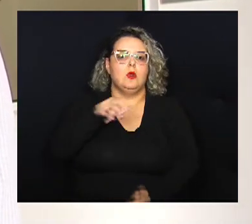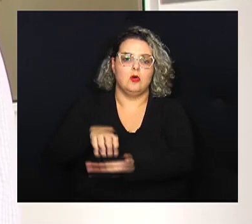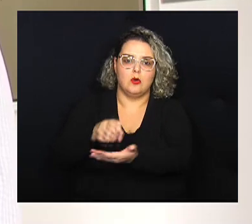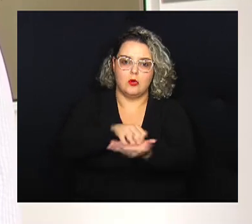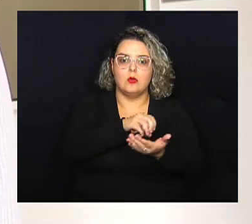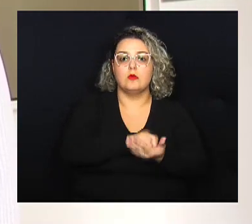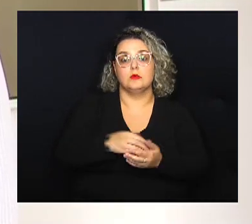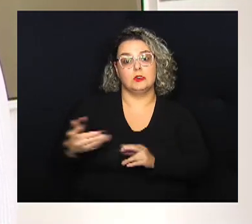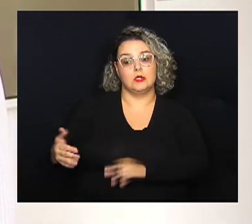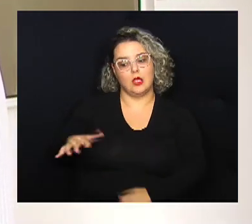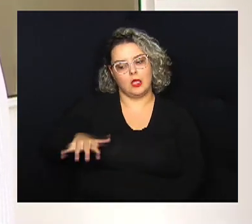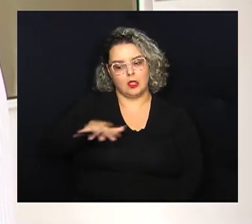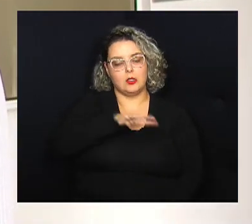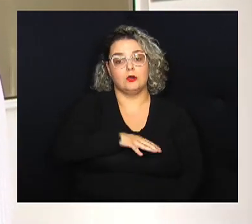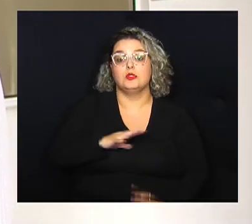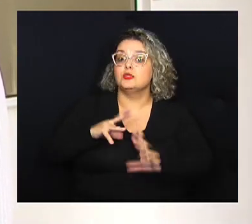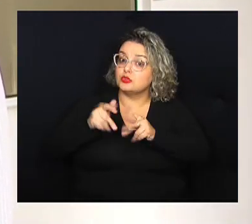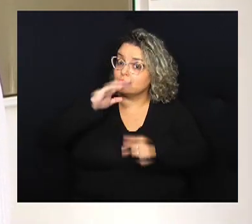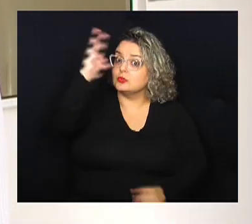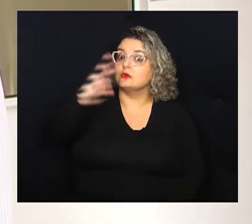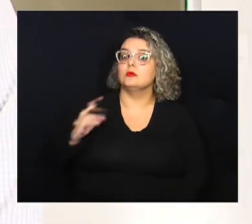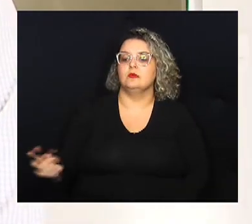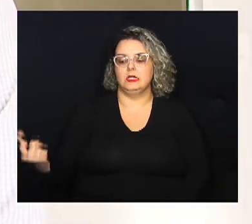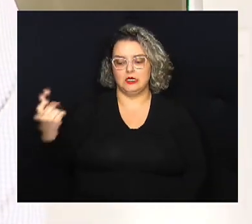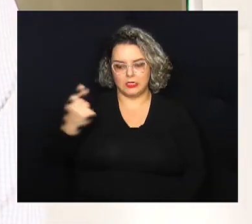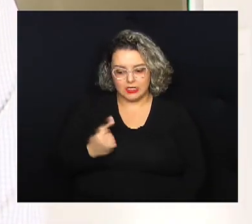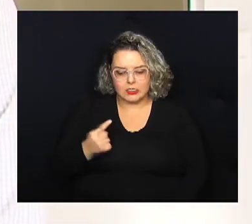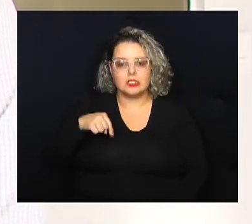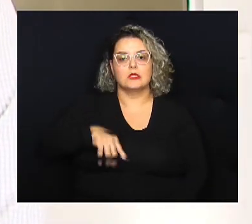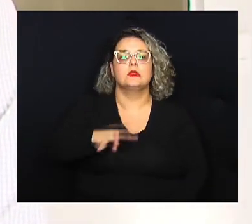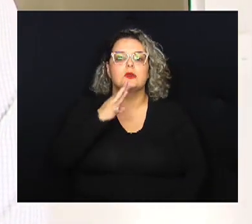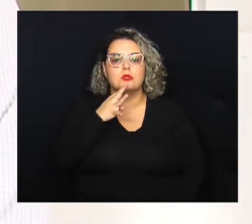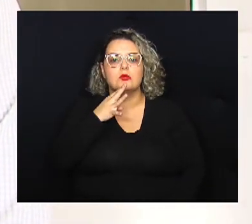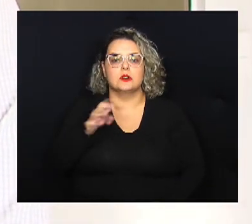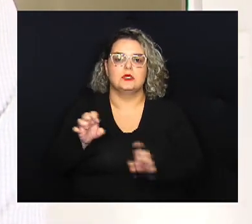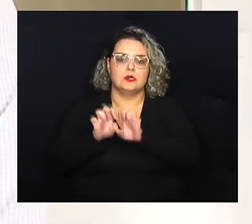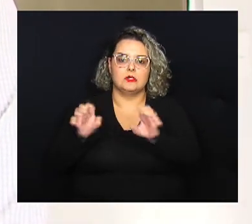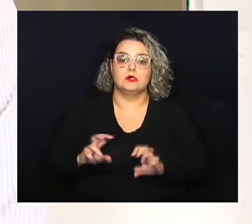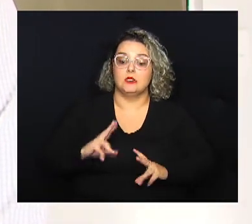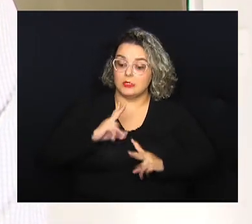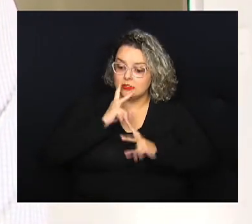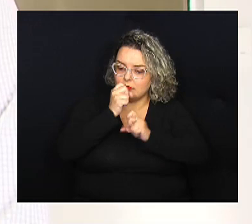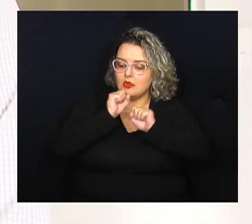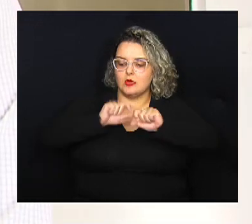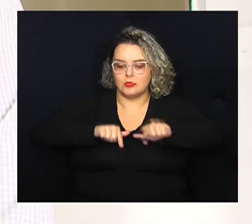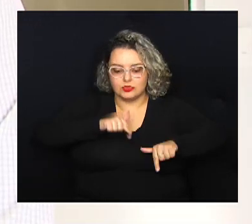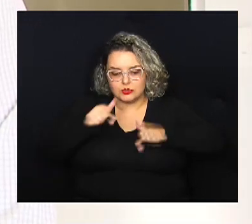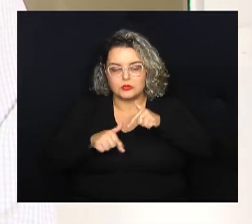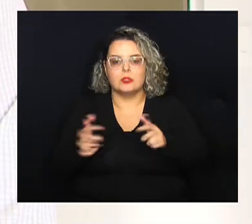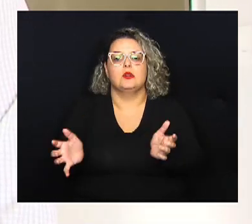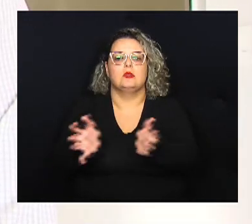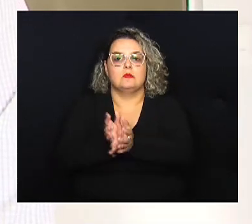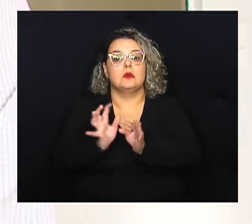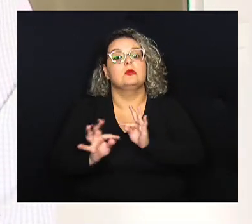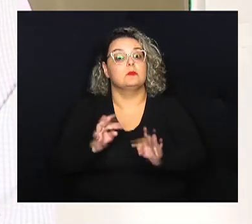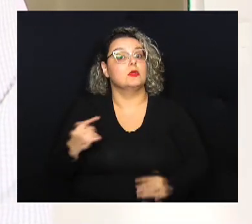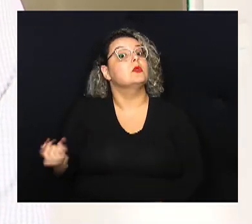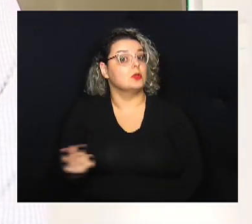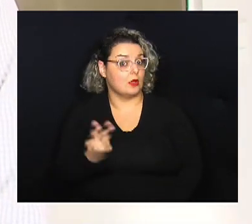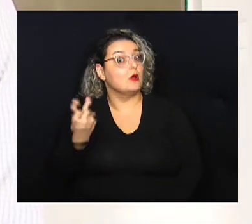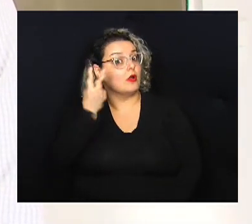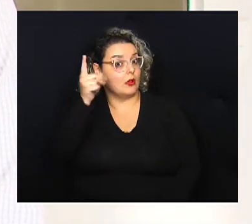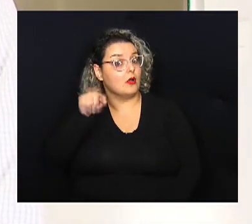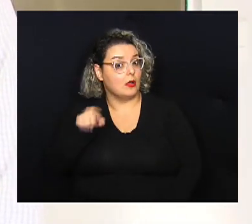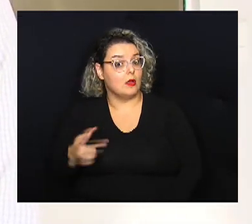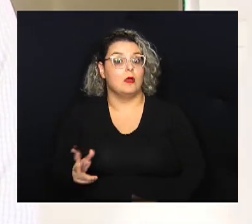Brasil todo vêm buscar esse tipo de informação da nossa estrutura e essa força de trabalho da equipe técnica que é muito valorizada. Assim